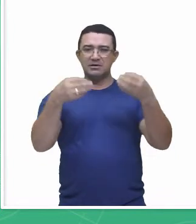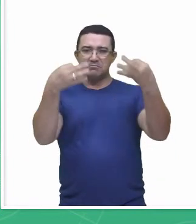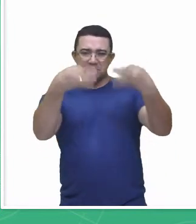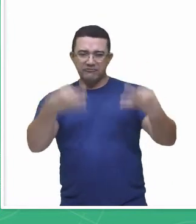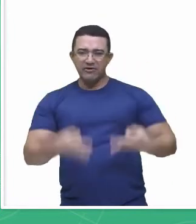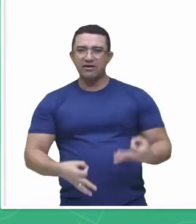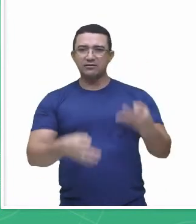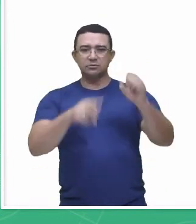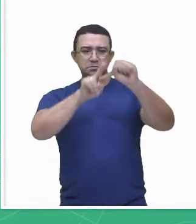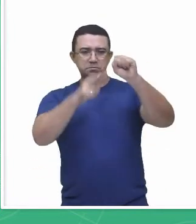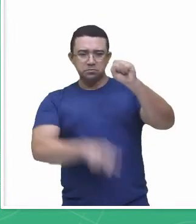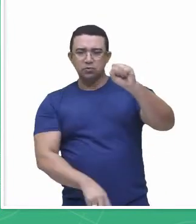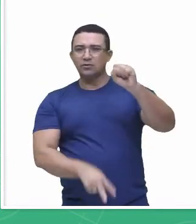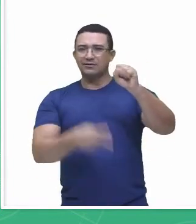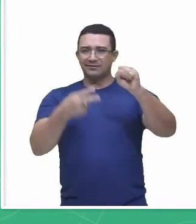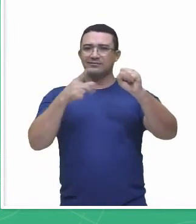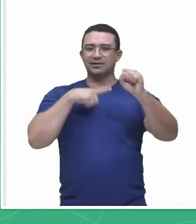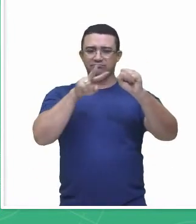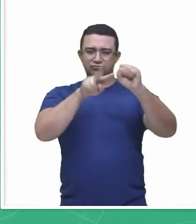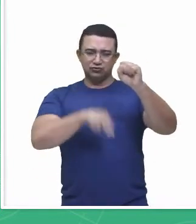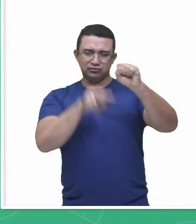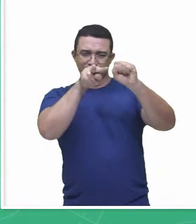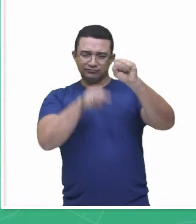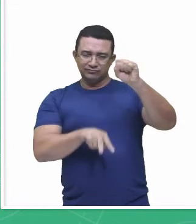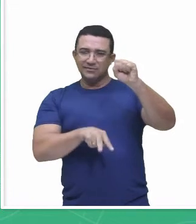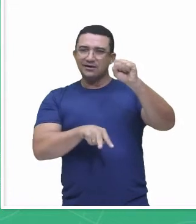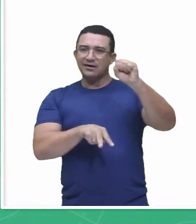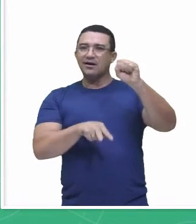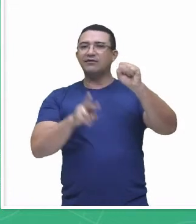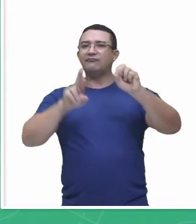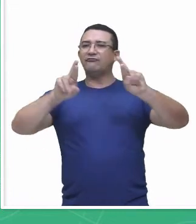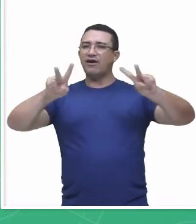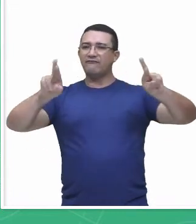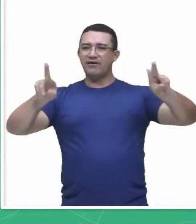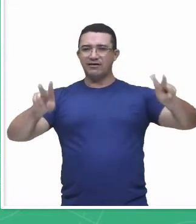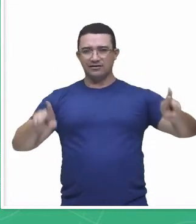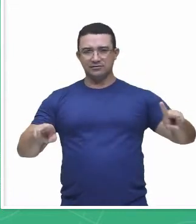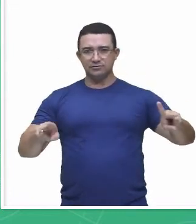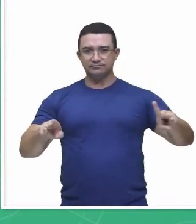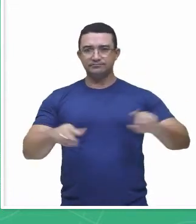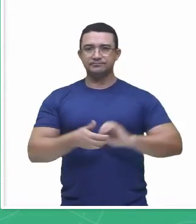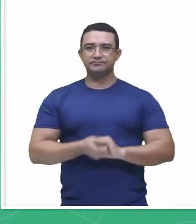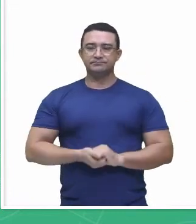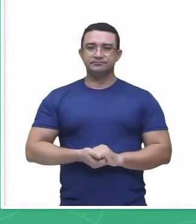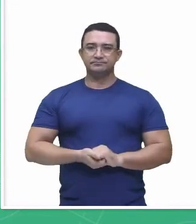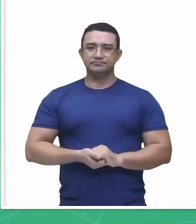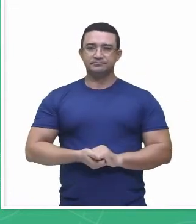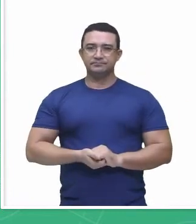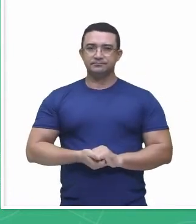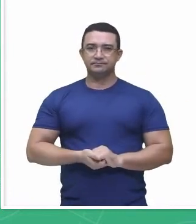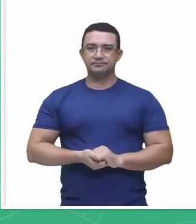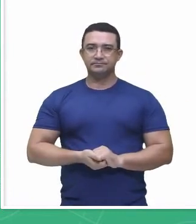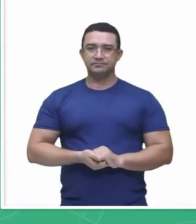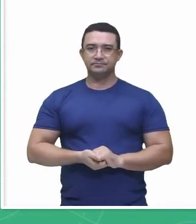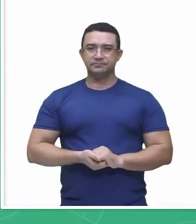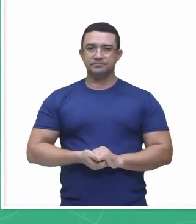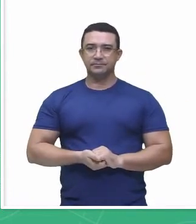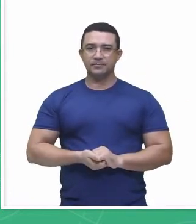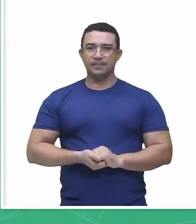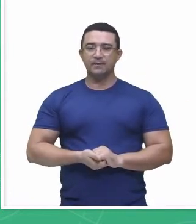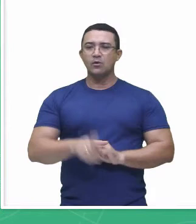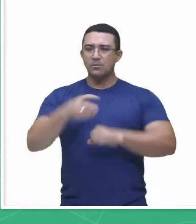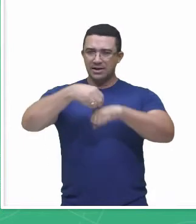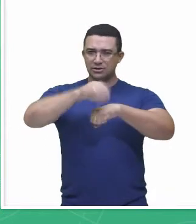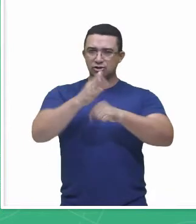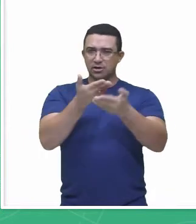eles possuem terminações variadas e não tem outra forma de lidar com eles a não ser memorizando, tá certo? Um único recado com